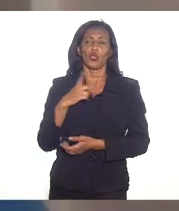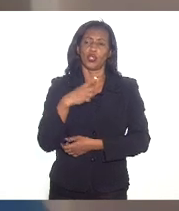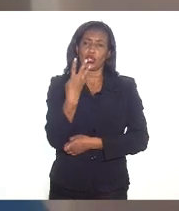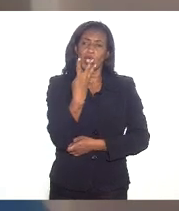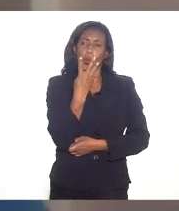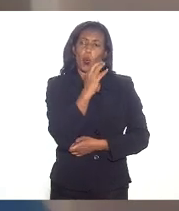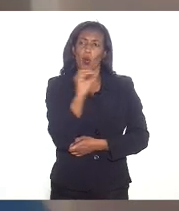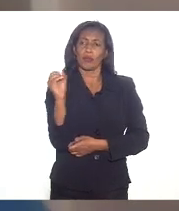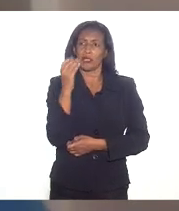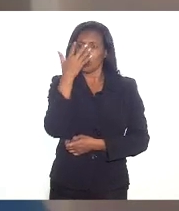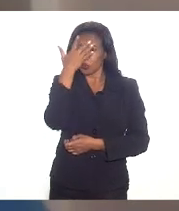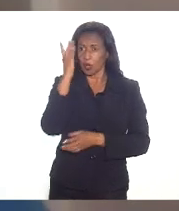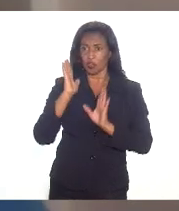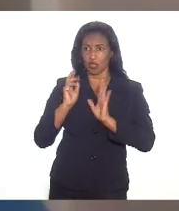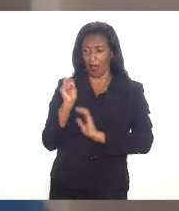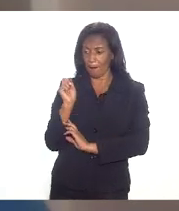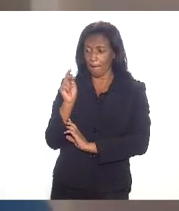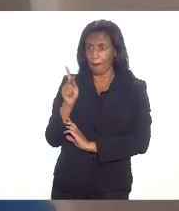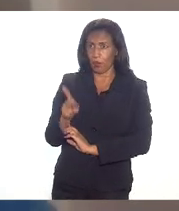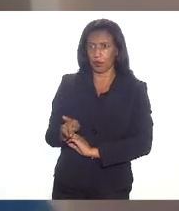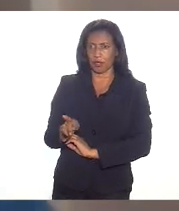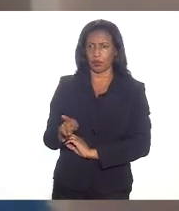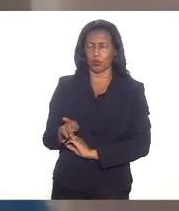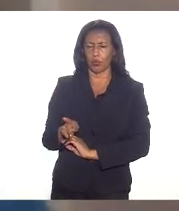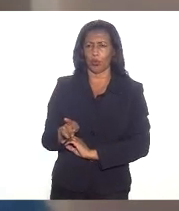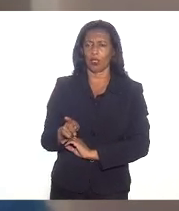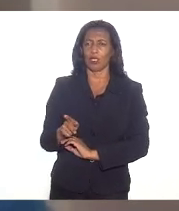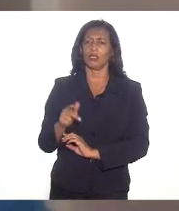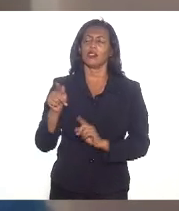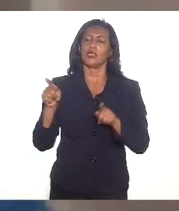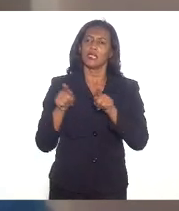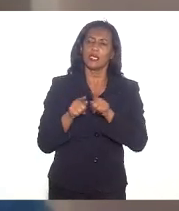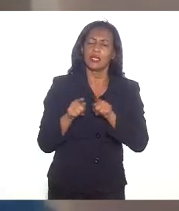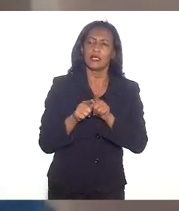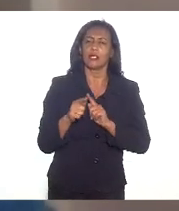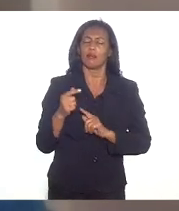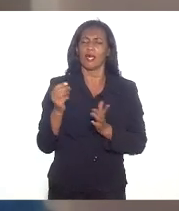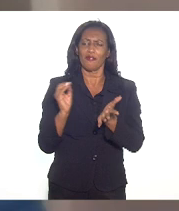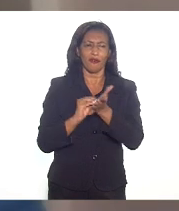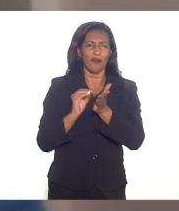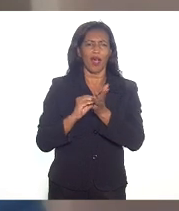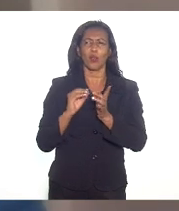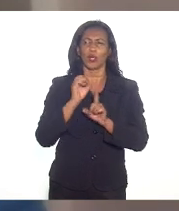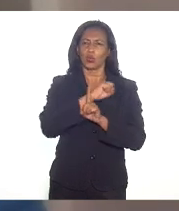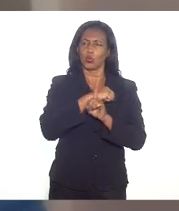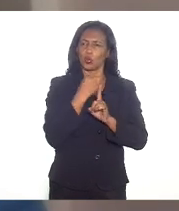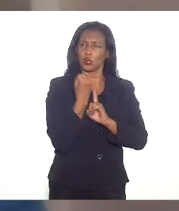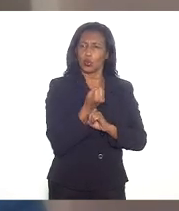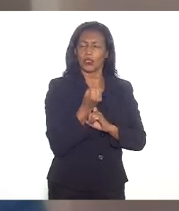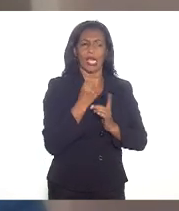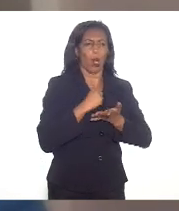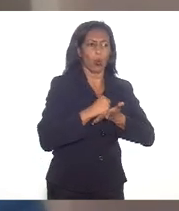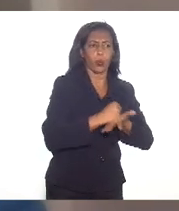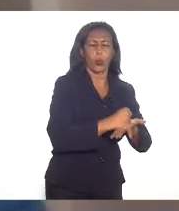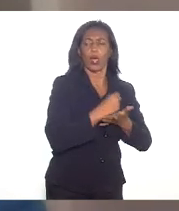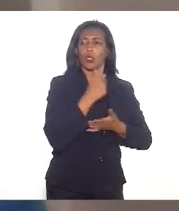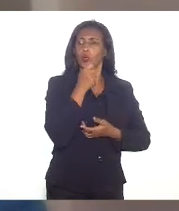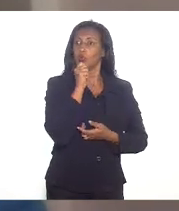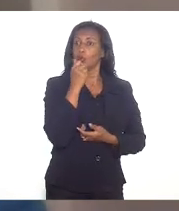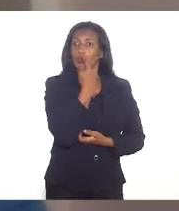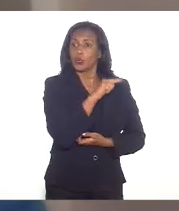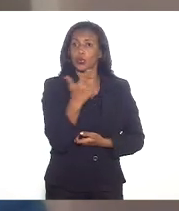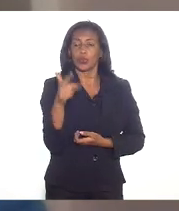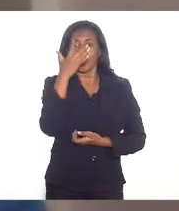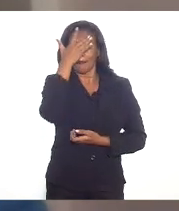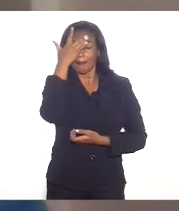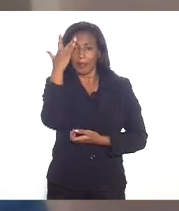de se aposentar. Nós temos, não temos, deputada Marta Rocha, que é muito a sua área, né? A área social, não temos nenhum assistente social